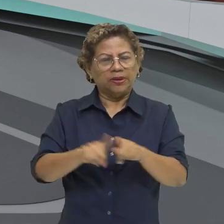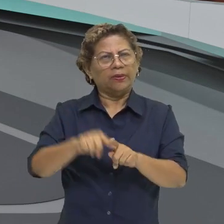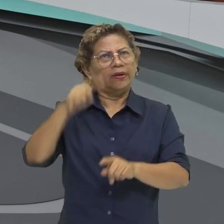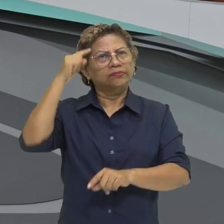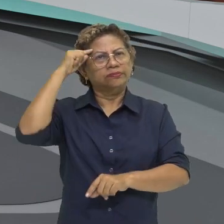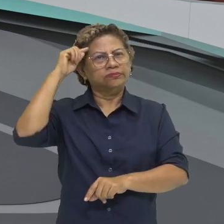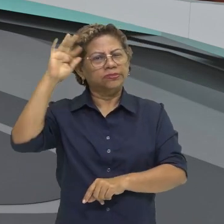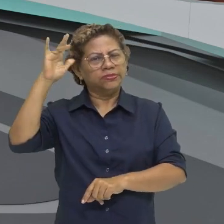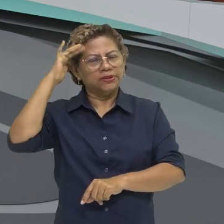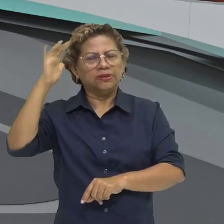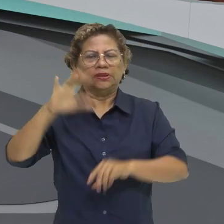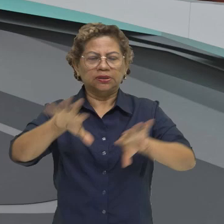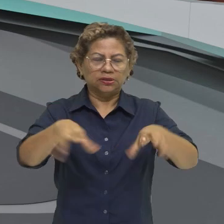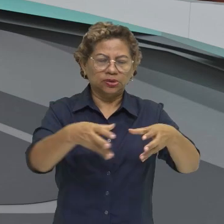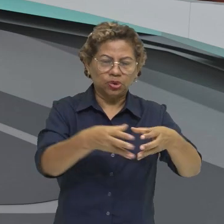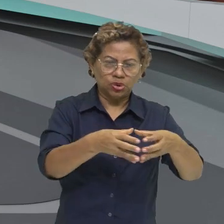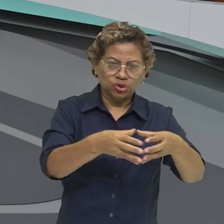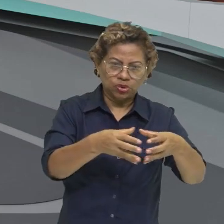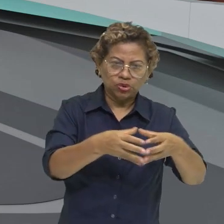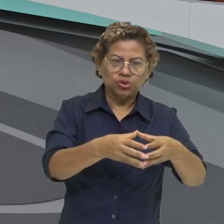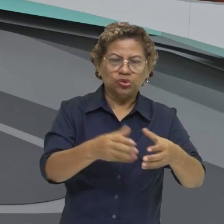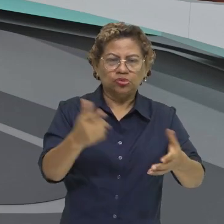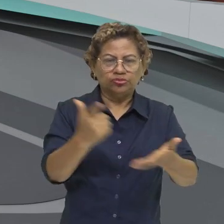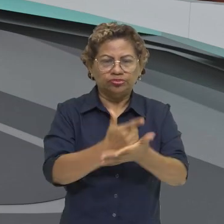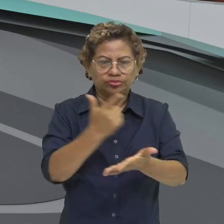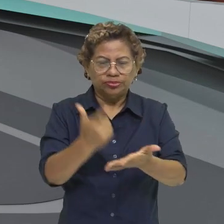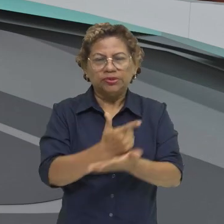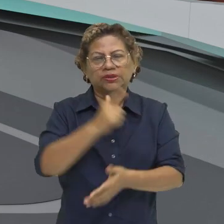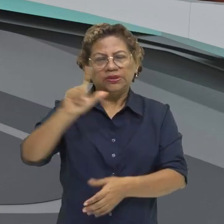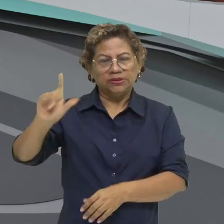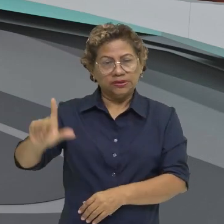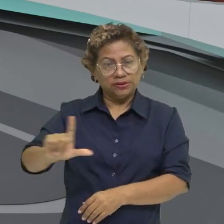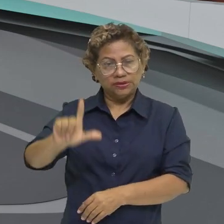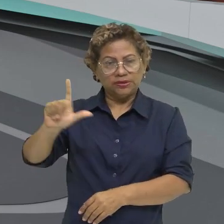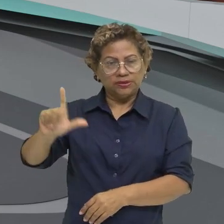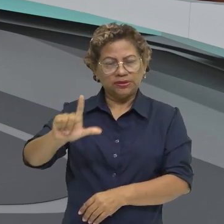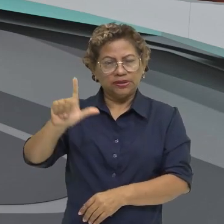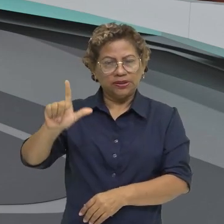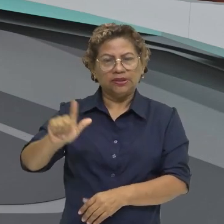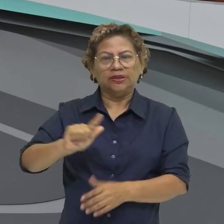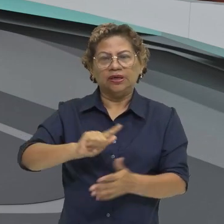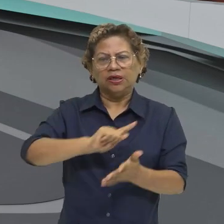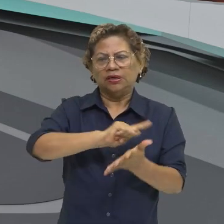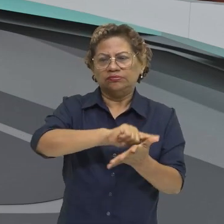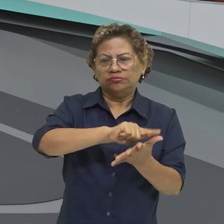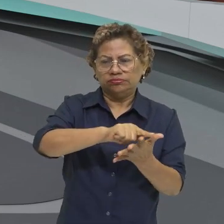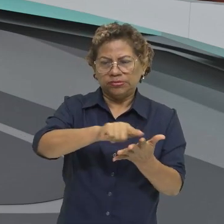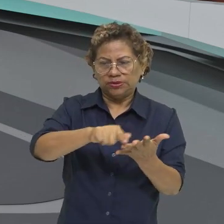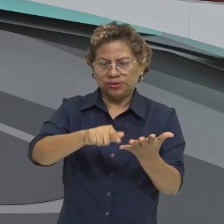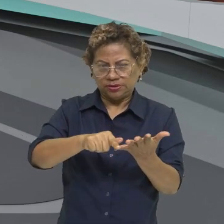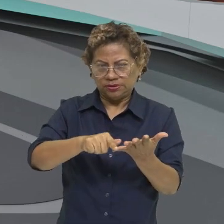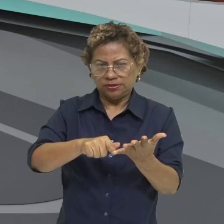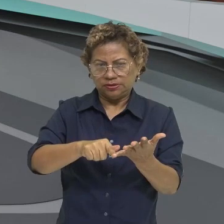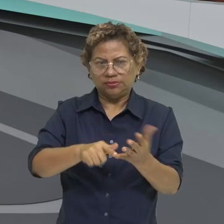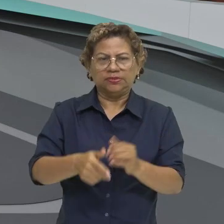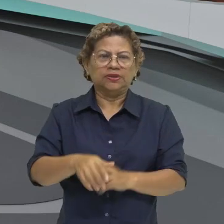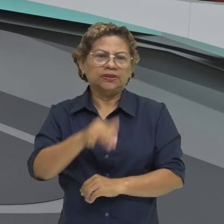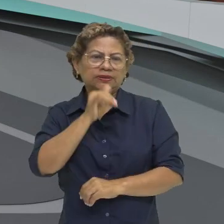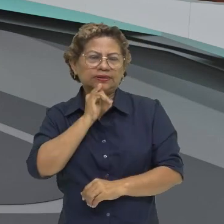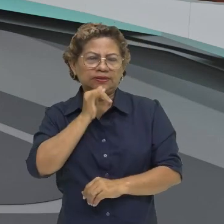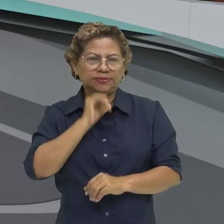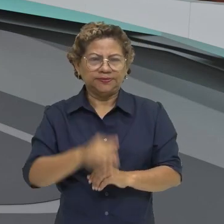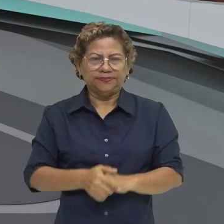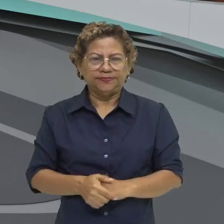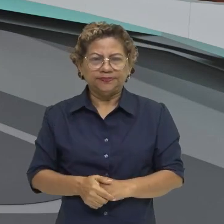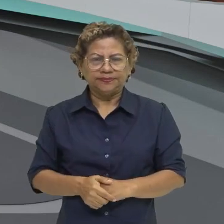pensar nesse conjunto das obras, né, literárias de uma determinada nação, como, por exemplo,